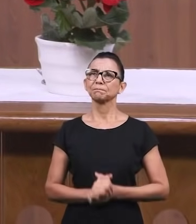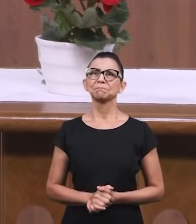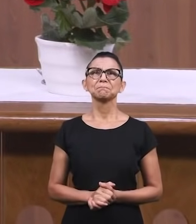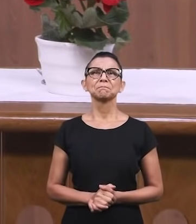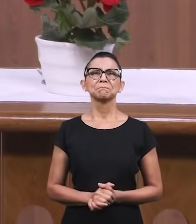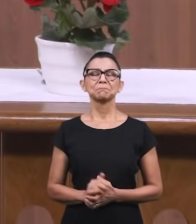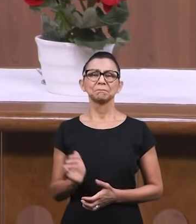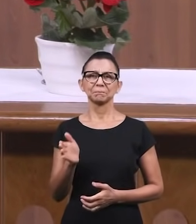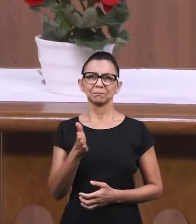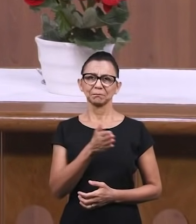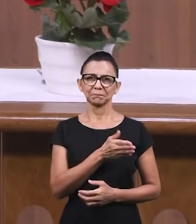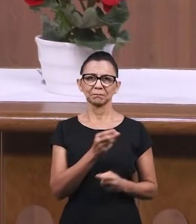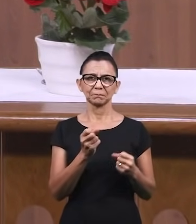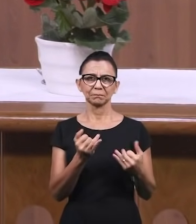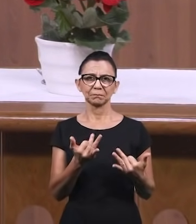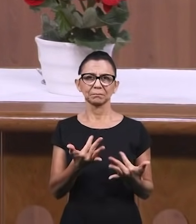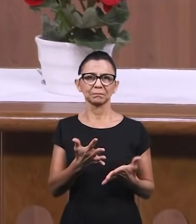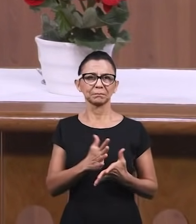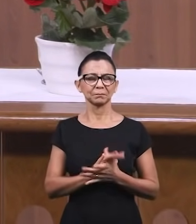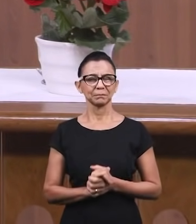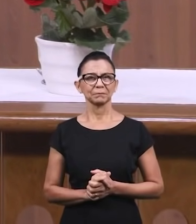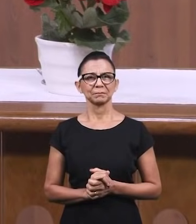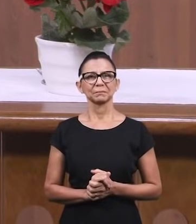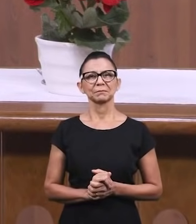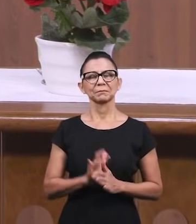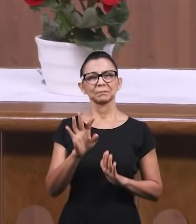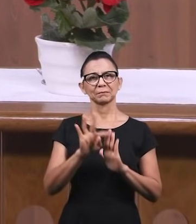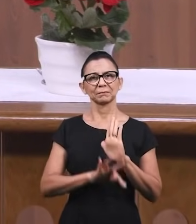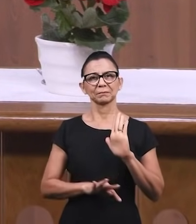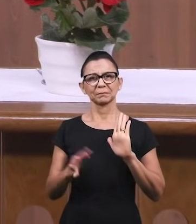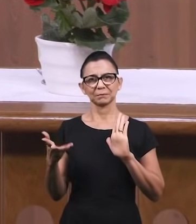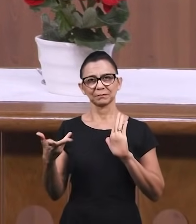coisa maravilhosa nós vemos aqui nesse texto.